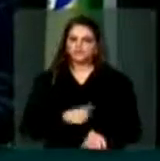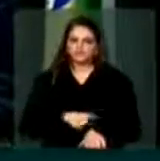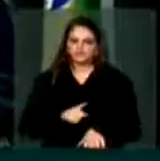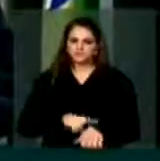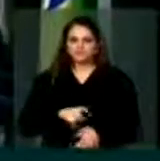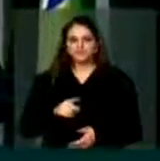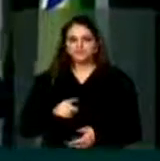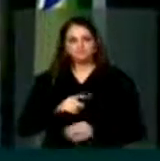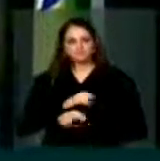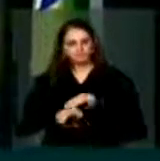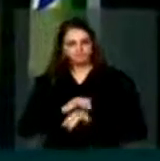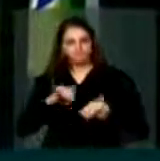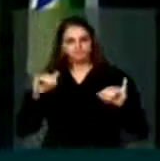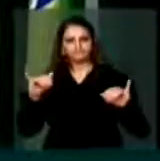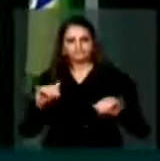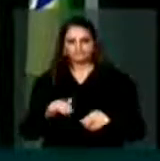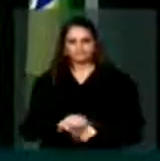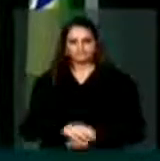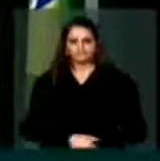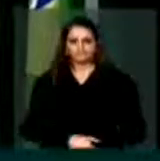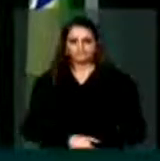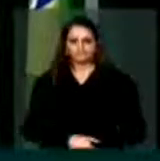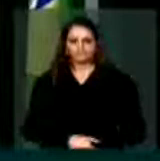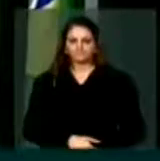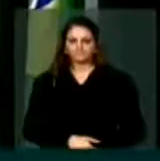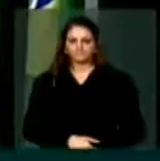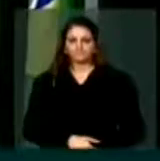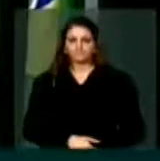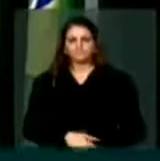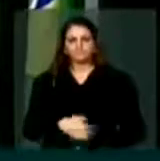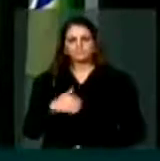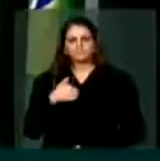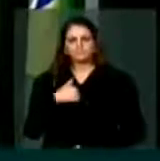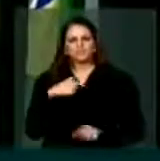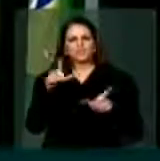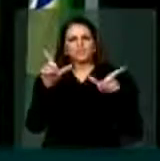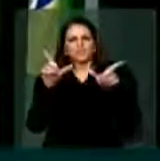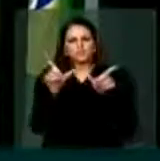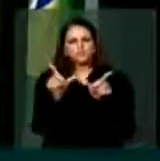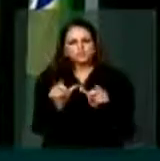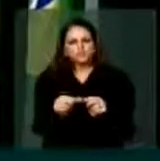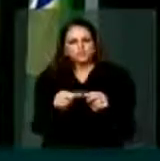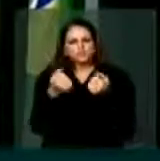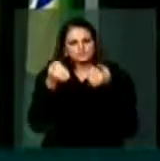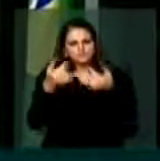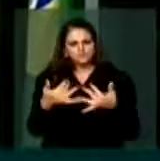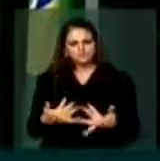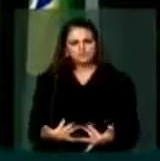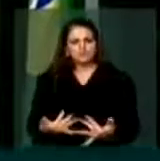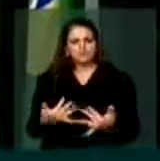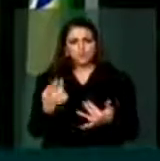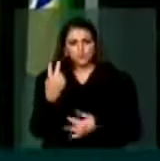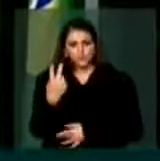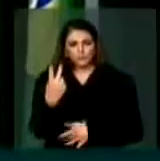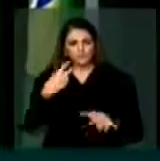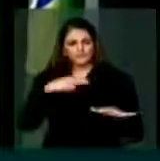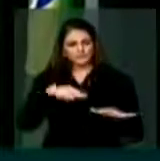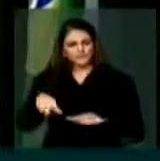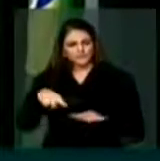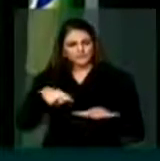tarde de hoje para fazer aqui um rápido resumo do que ocorreu nessas últimas duas